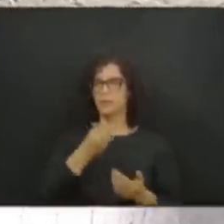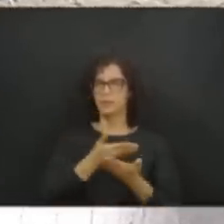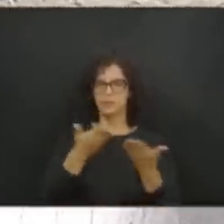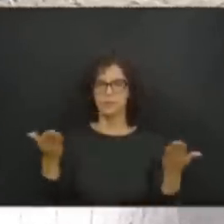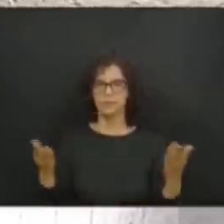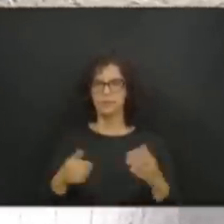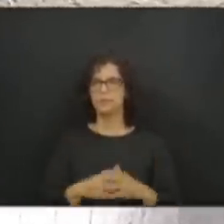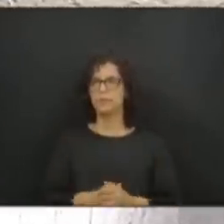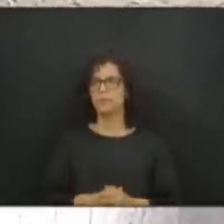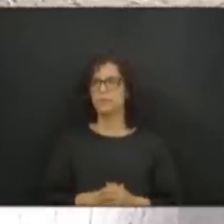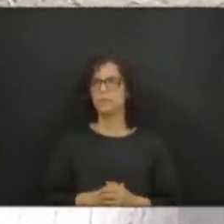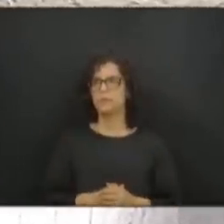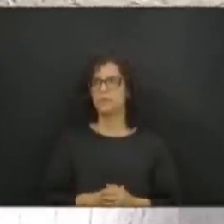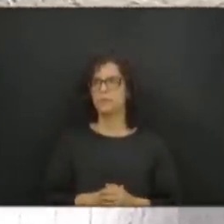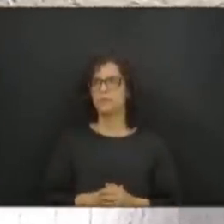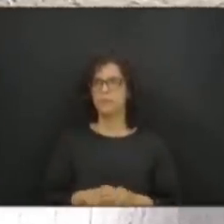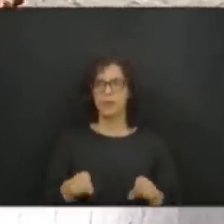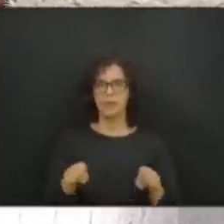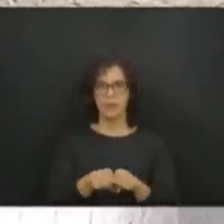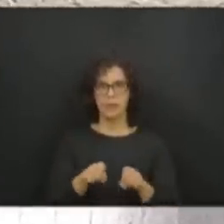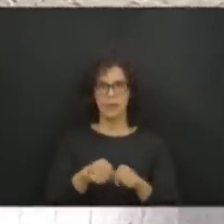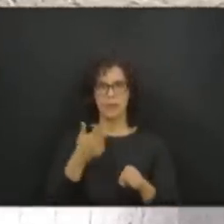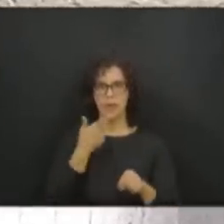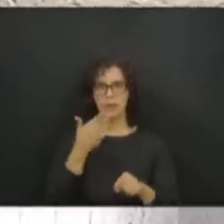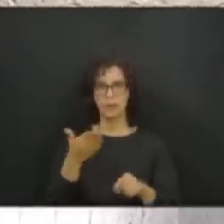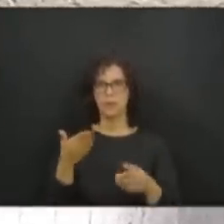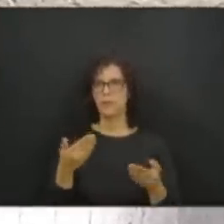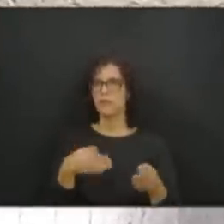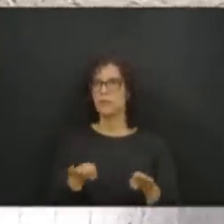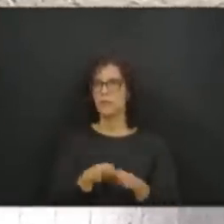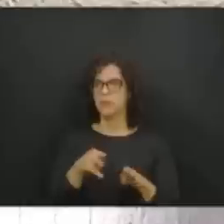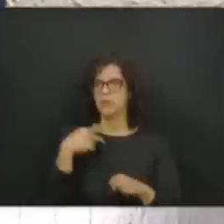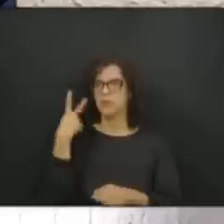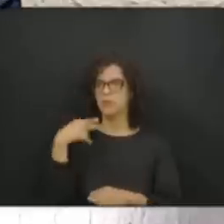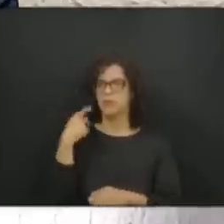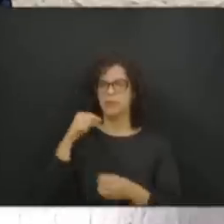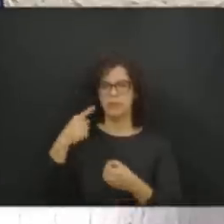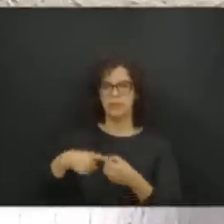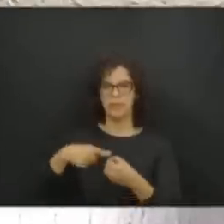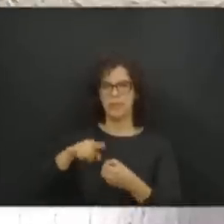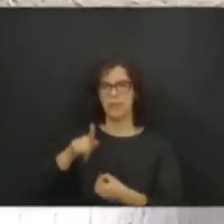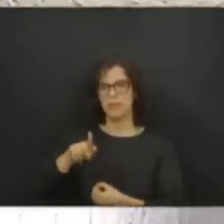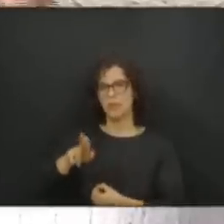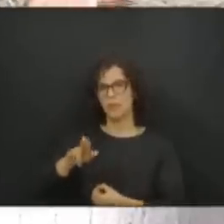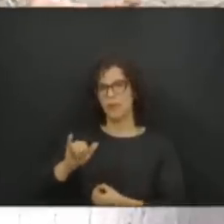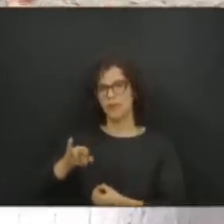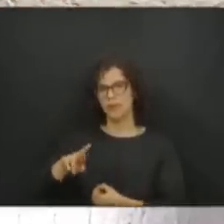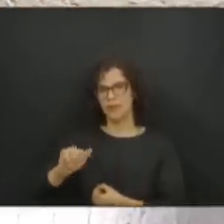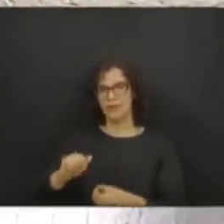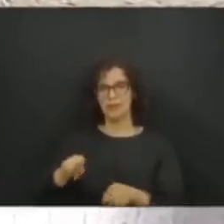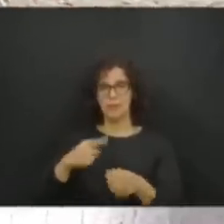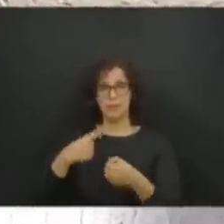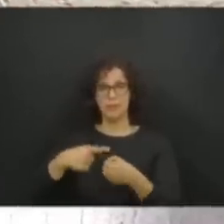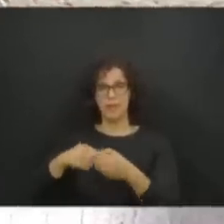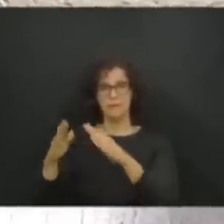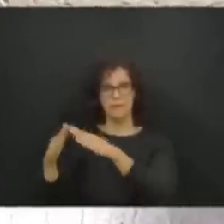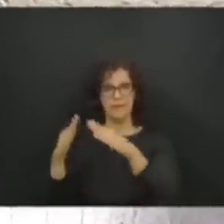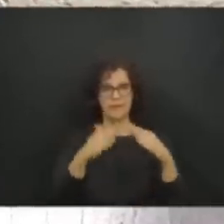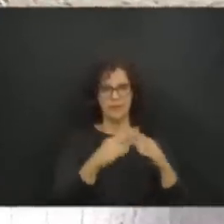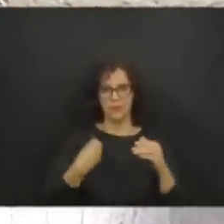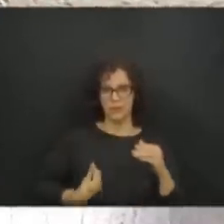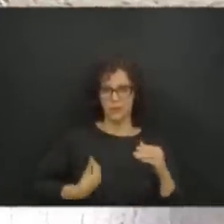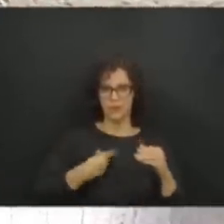deputados também quero aqui fazer uma saudação aos nossos vereadores de Guaíra vereadores dos municípios vizinhos